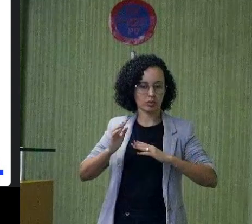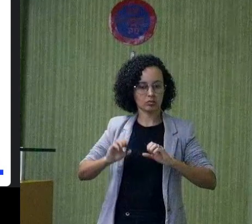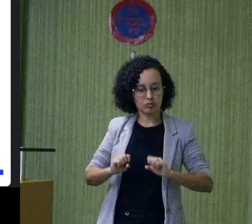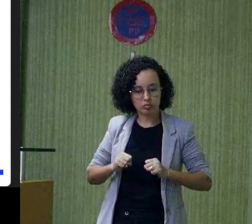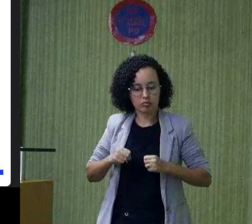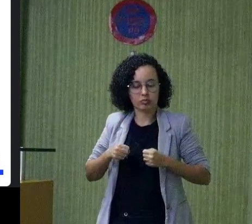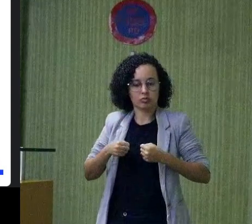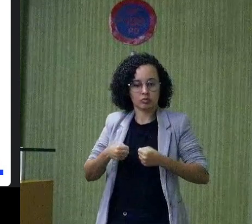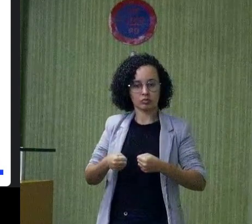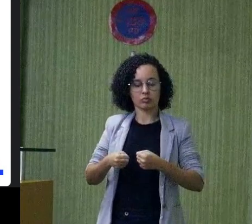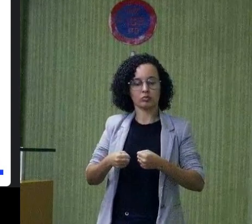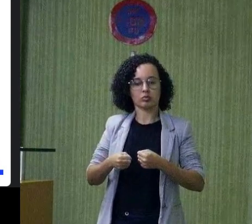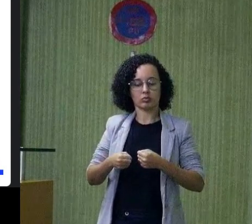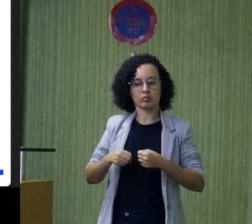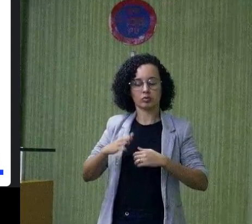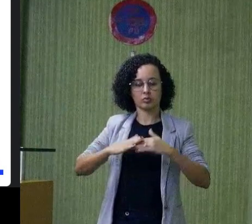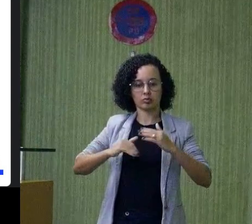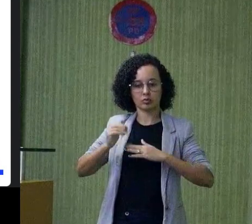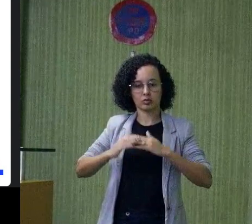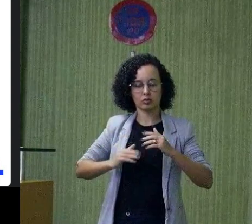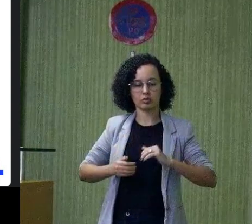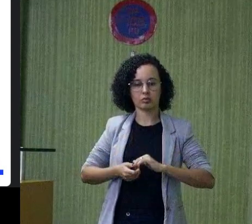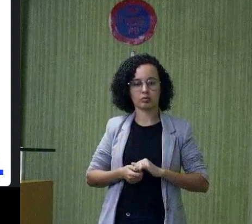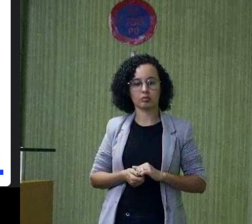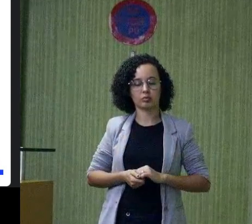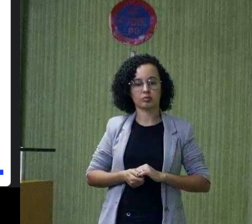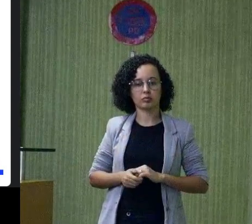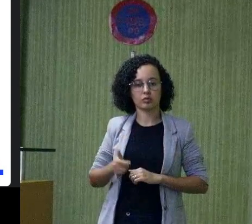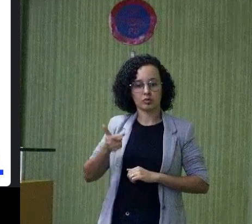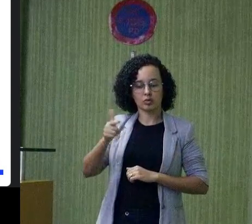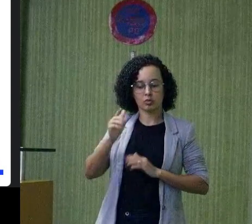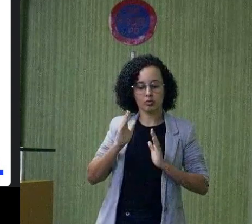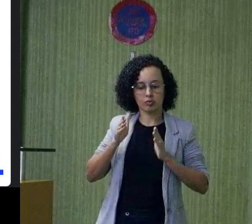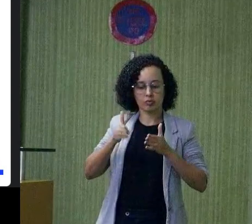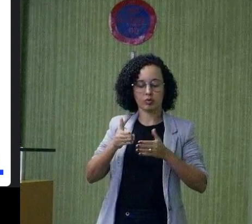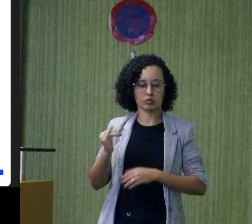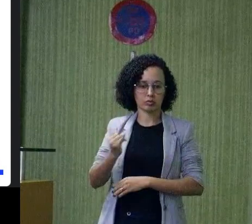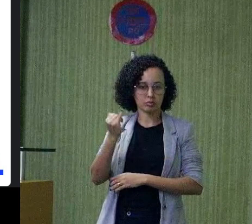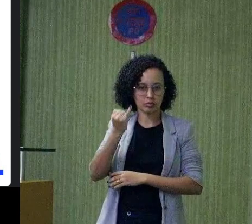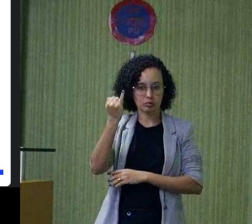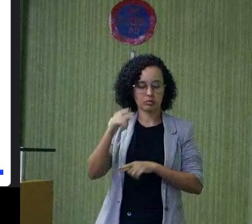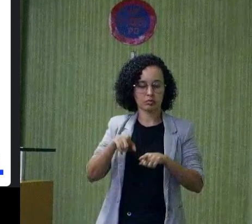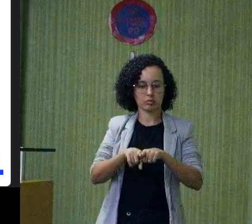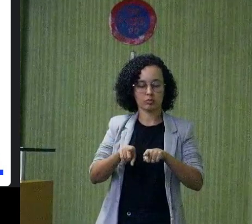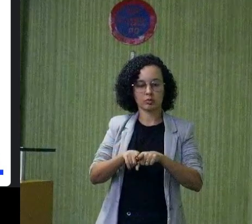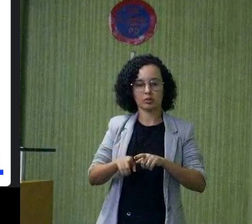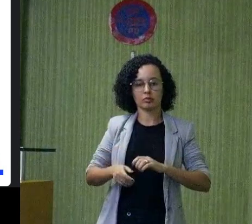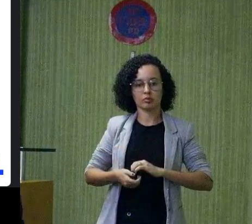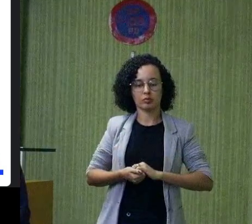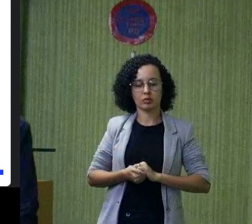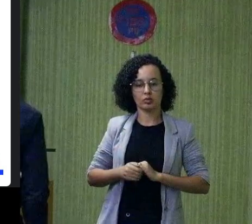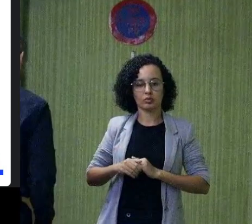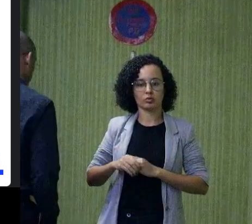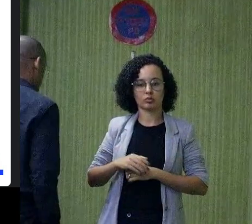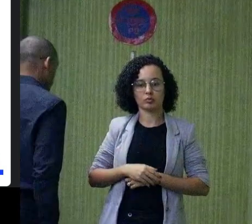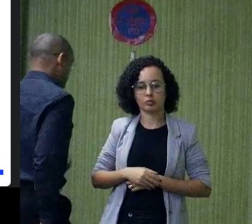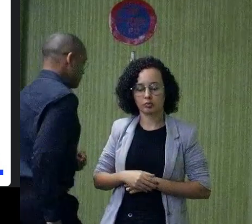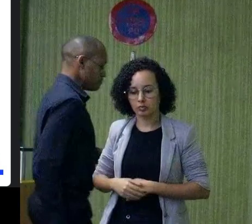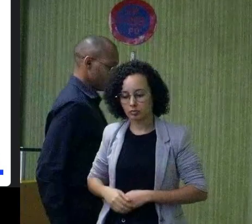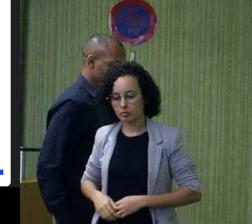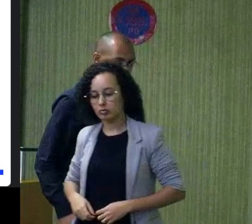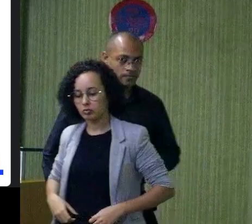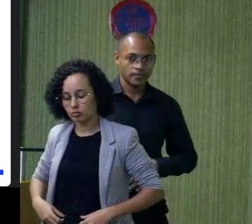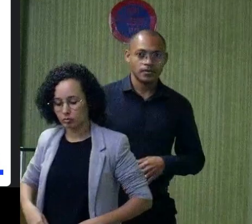da profissionalização docente essa é uma outra um outro enfoque importante o novo PN traz sobre o conceito de profissionalização